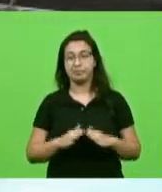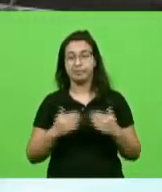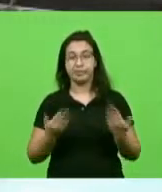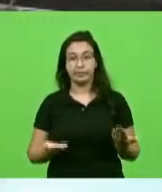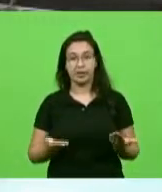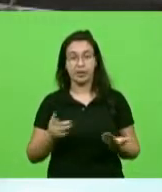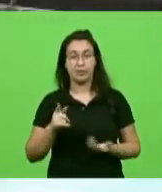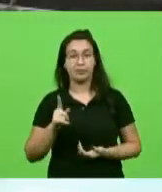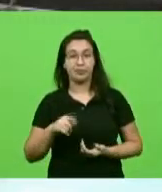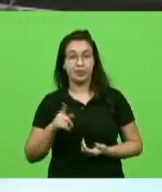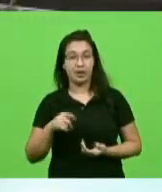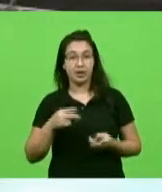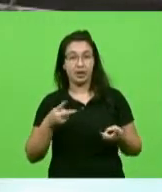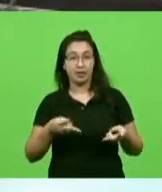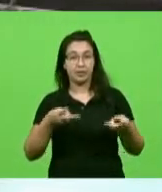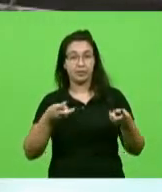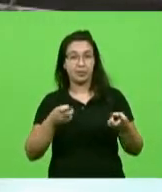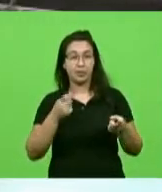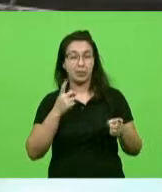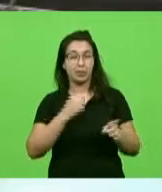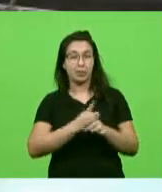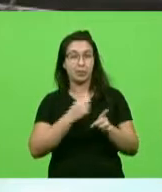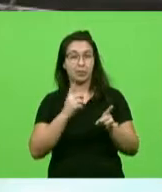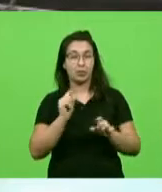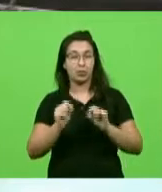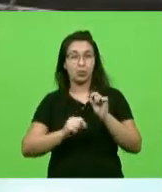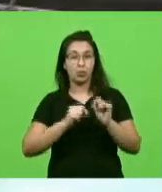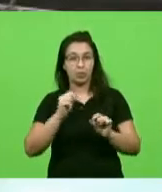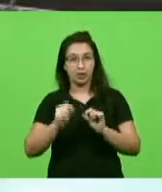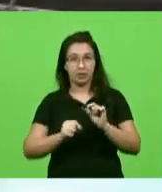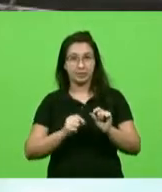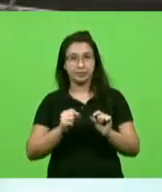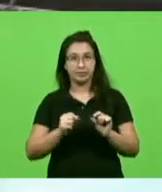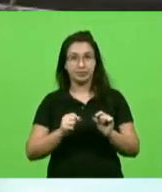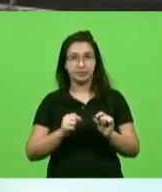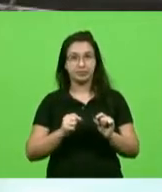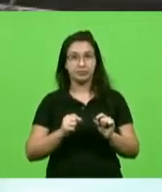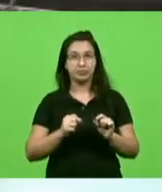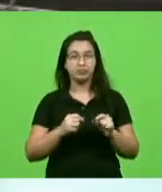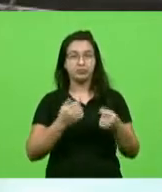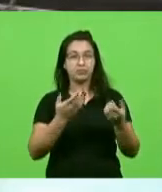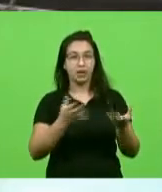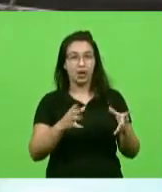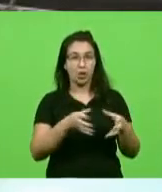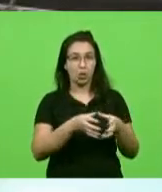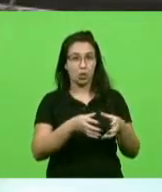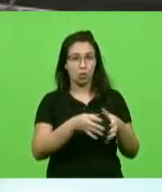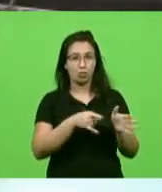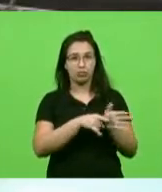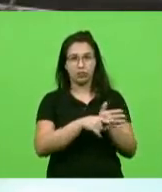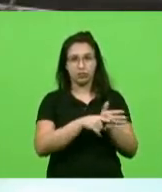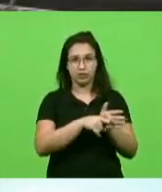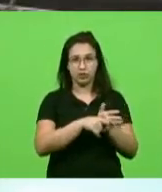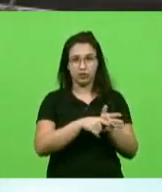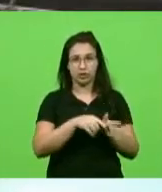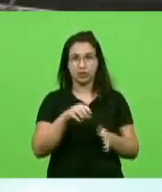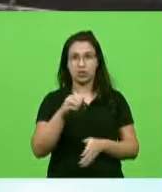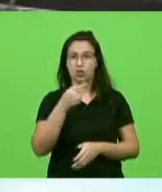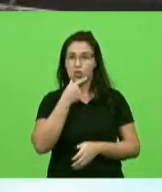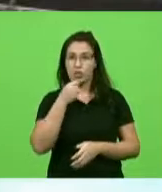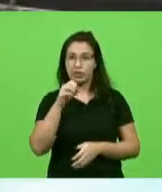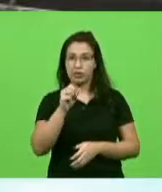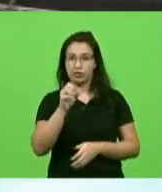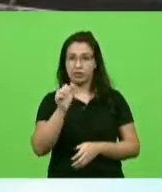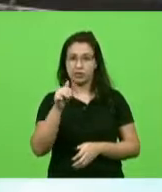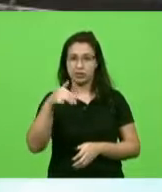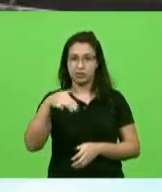ainda determinante observar que na oitiva realizada no âmbito da Força-Tarefa, Samuel também se